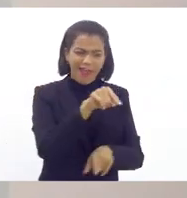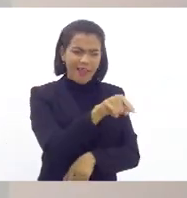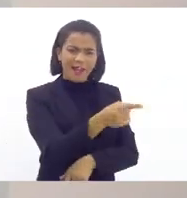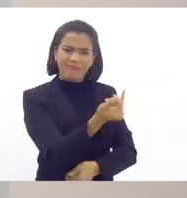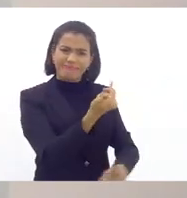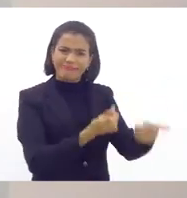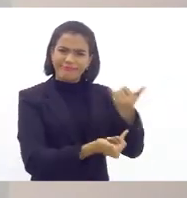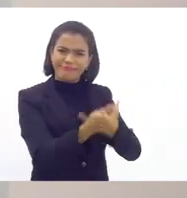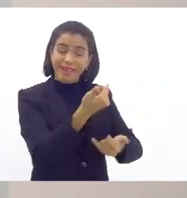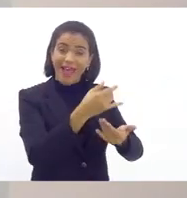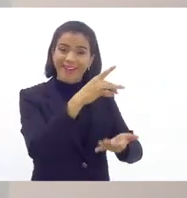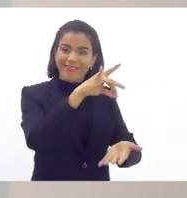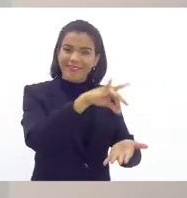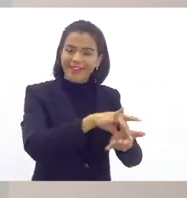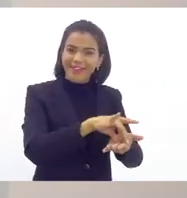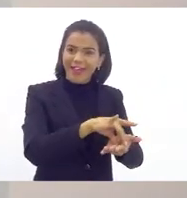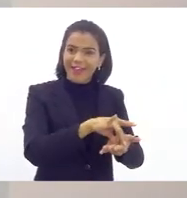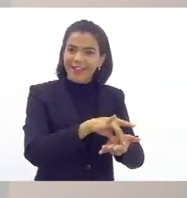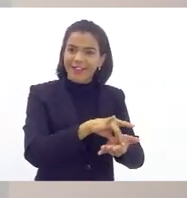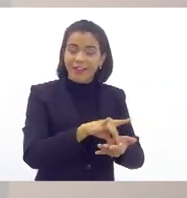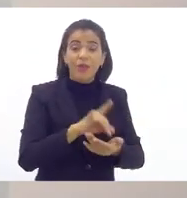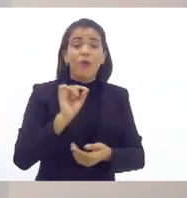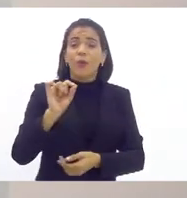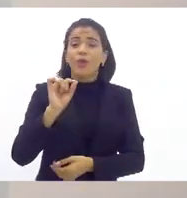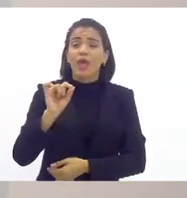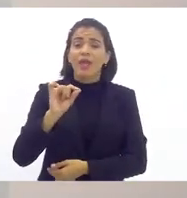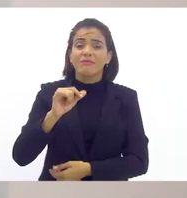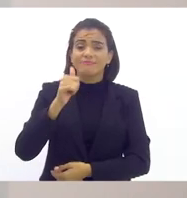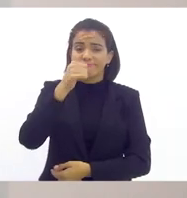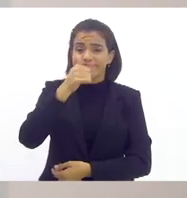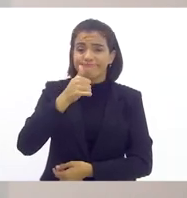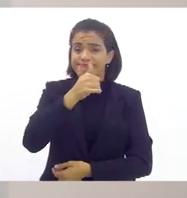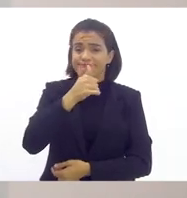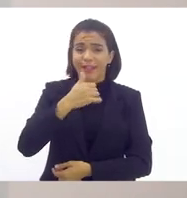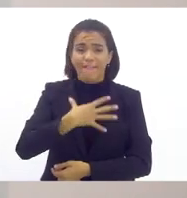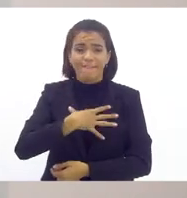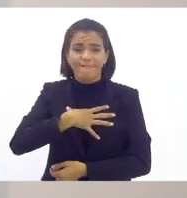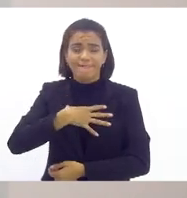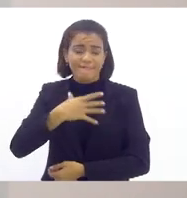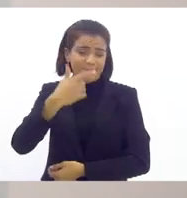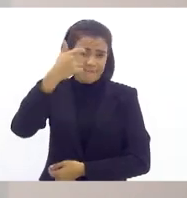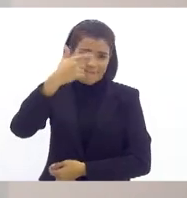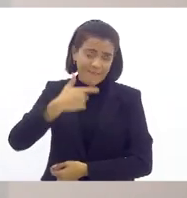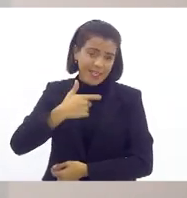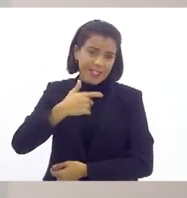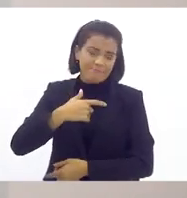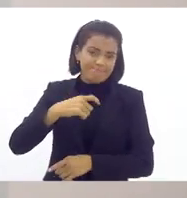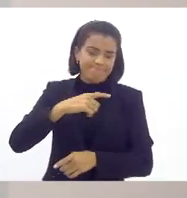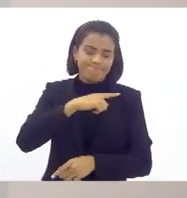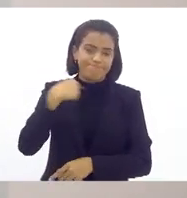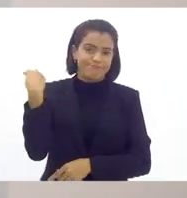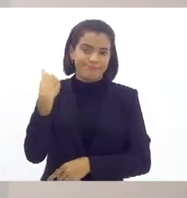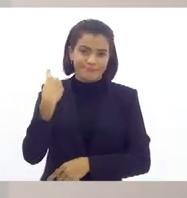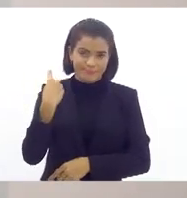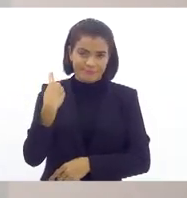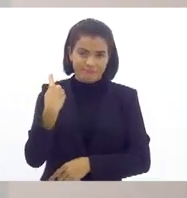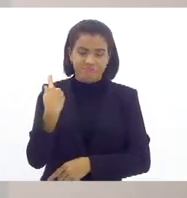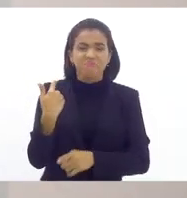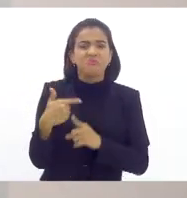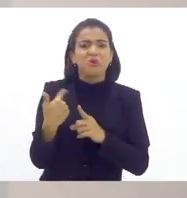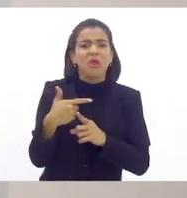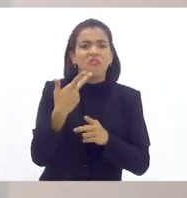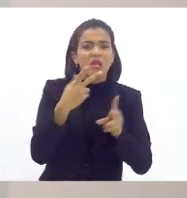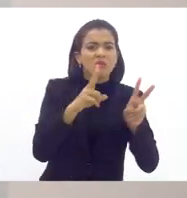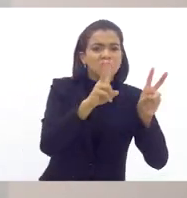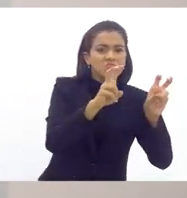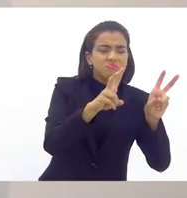absoluta da época e pagaram com a vida por isso. Por que eu fiz essa menção aqui?